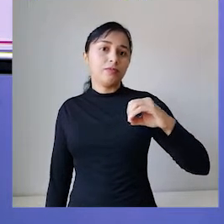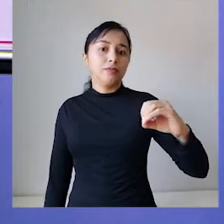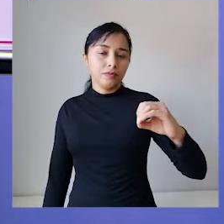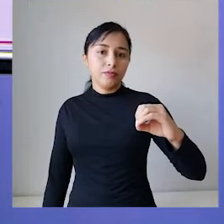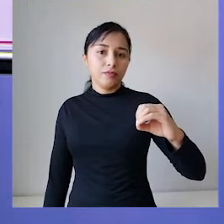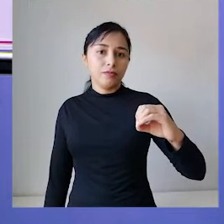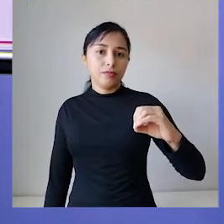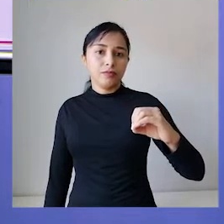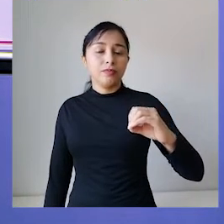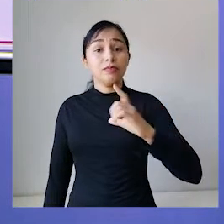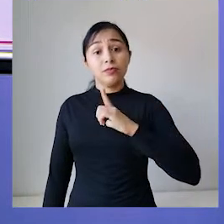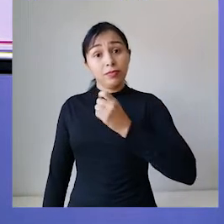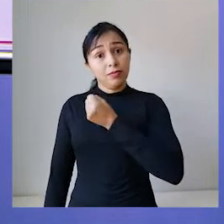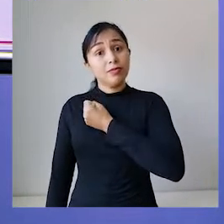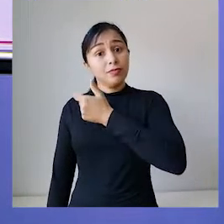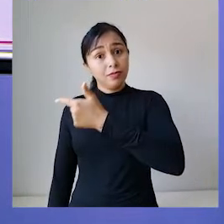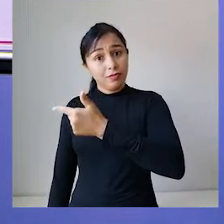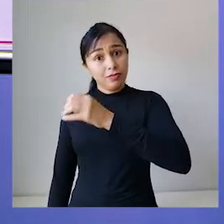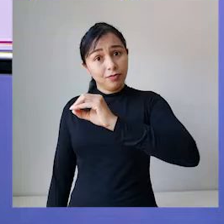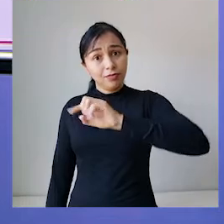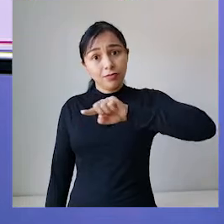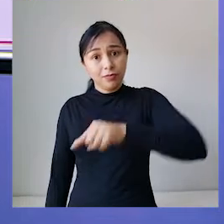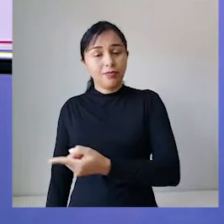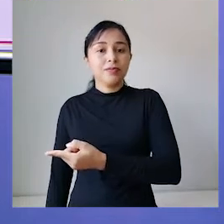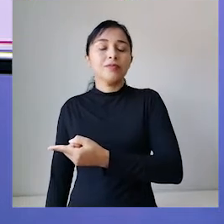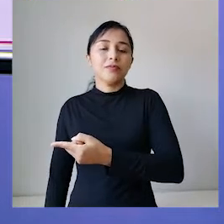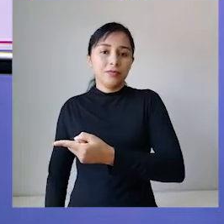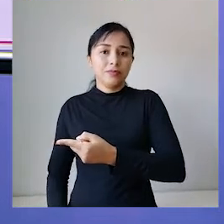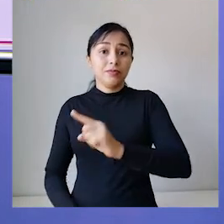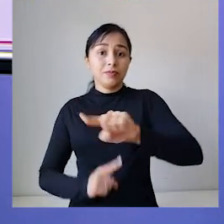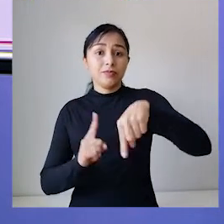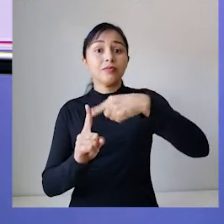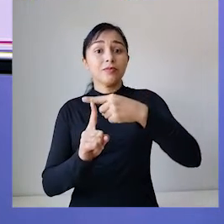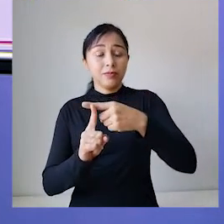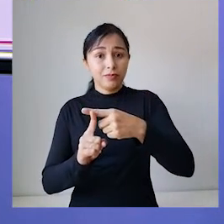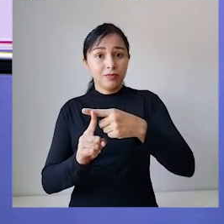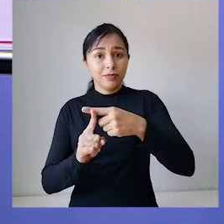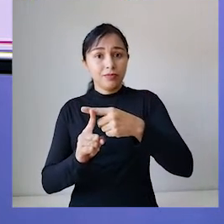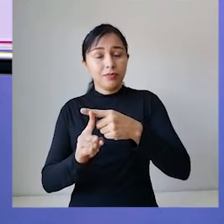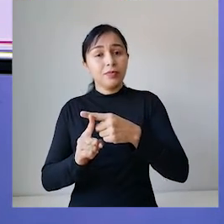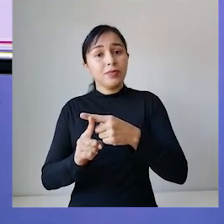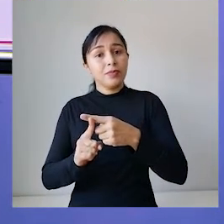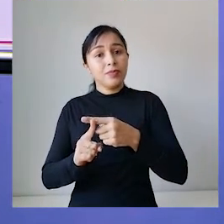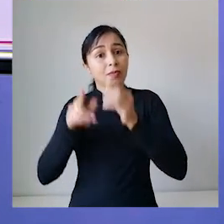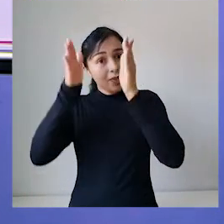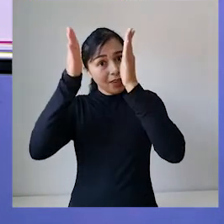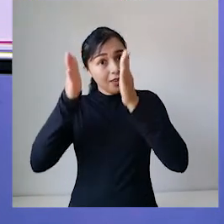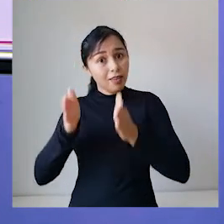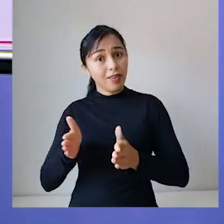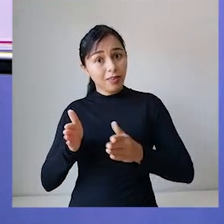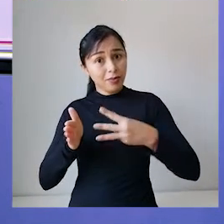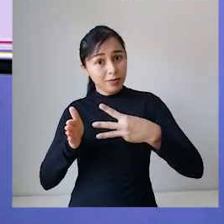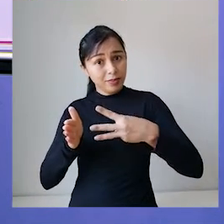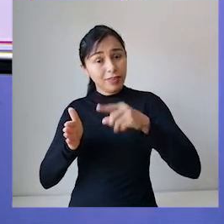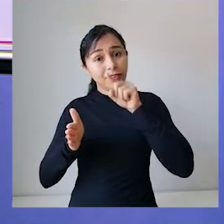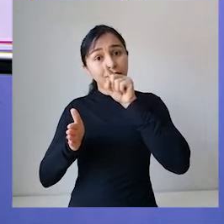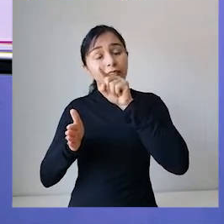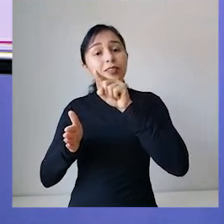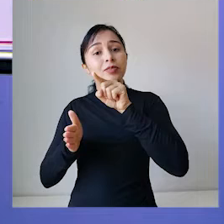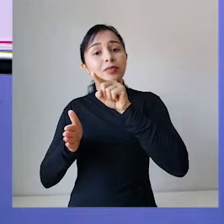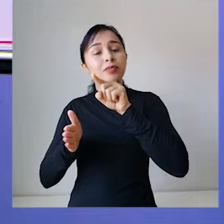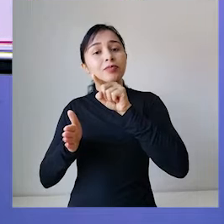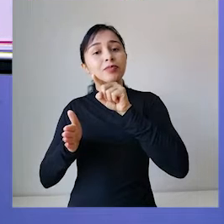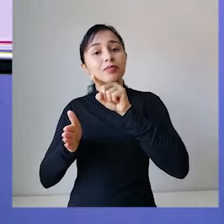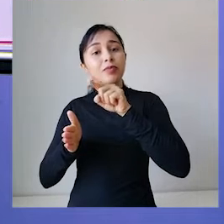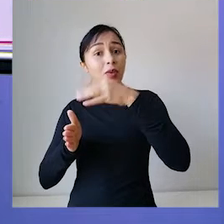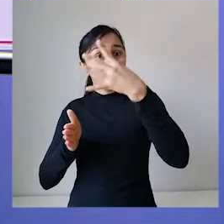3, 4. Eu tenho aqui, então, 20.000. Mais, agora o 3. Pego o 3 e